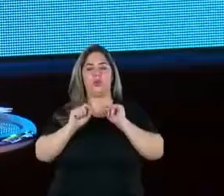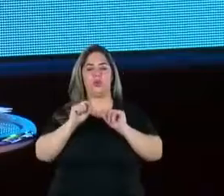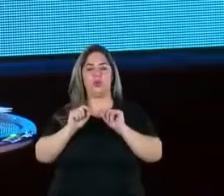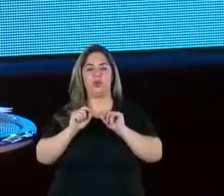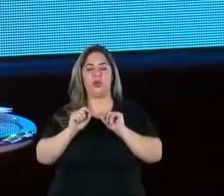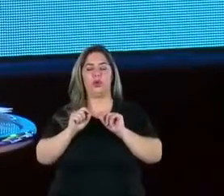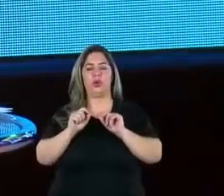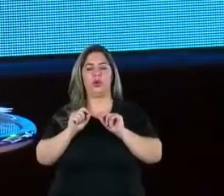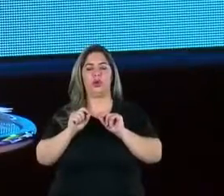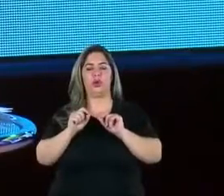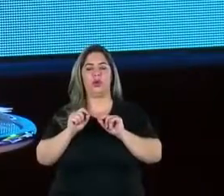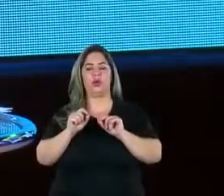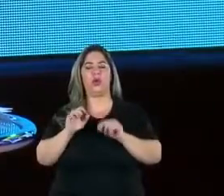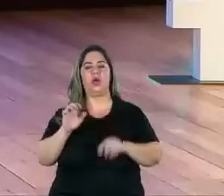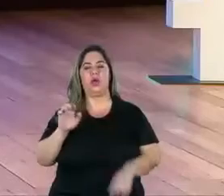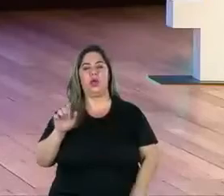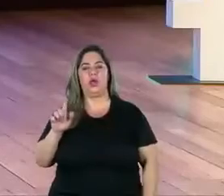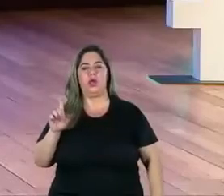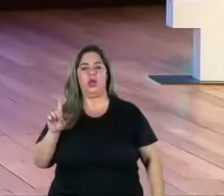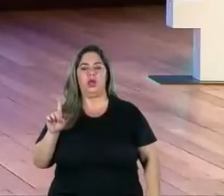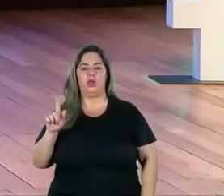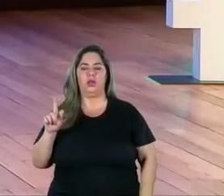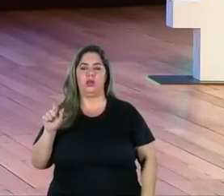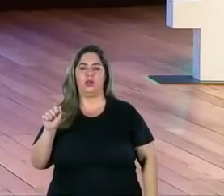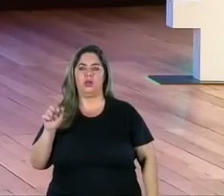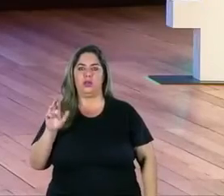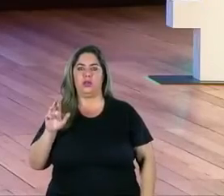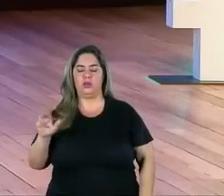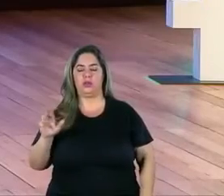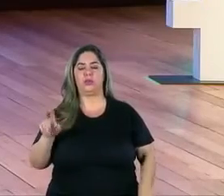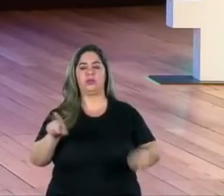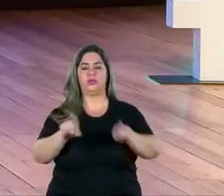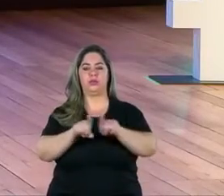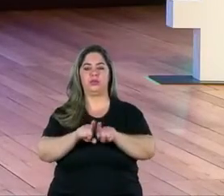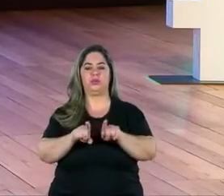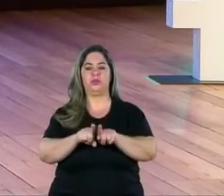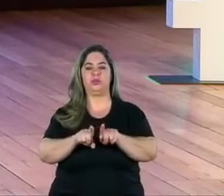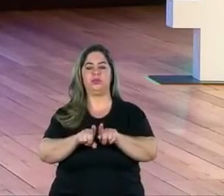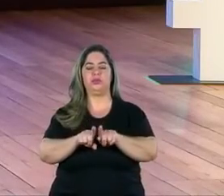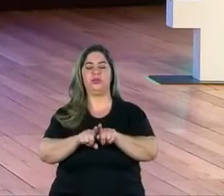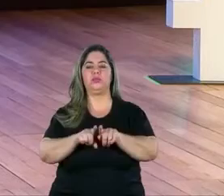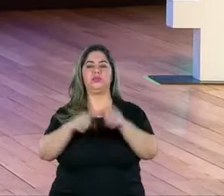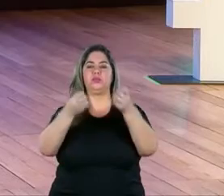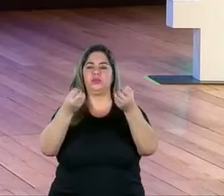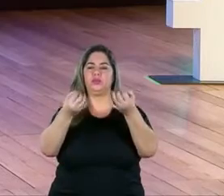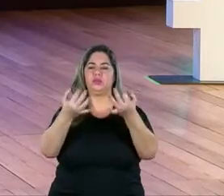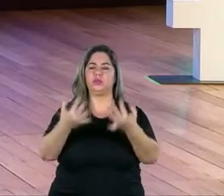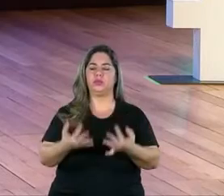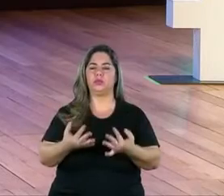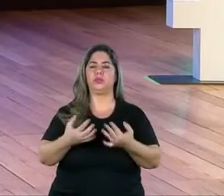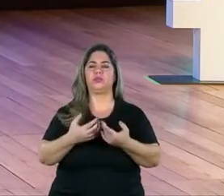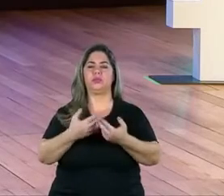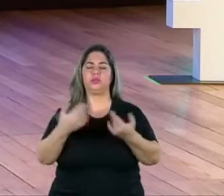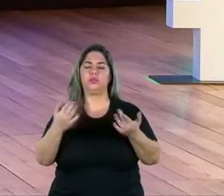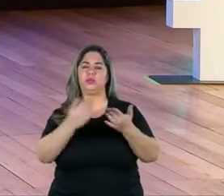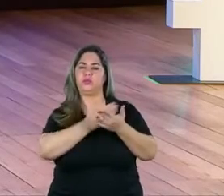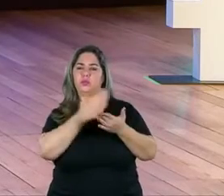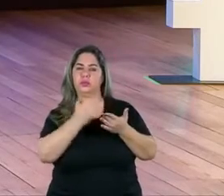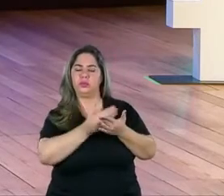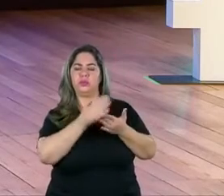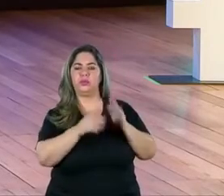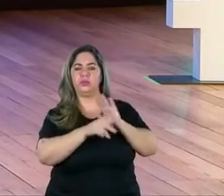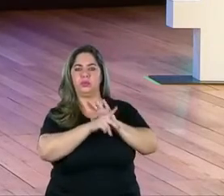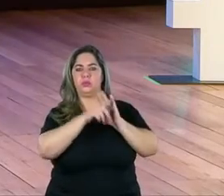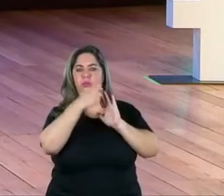palavra para o Edgar, né, que também vai falar sobre atualizações da obra e tal.